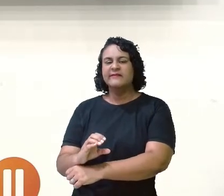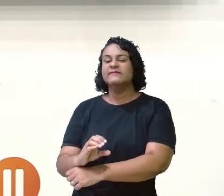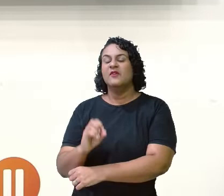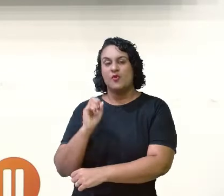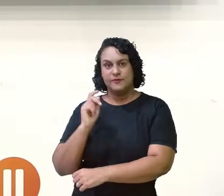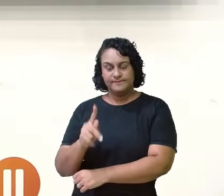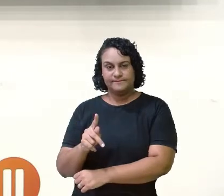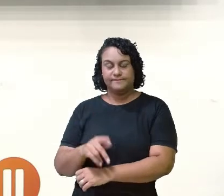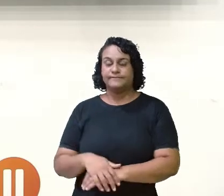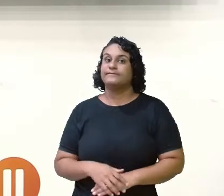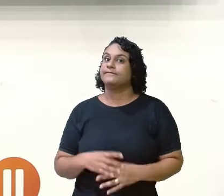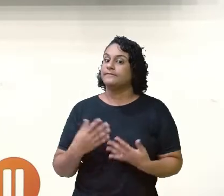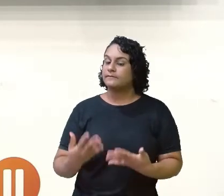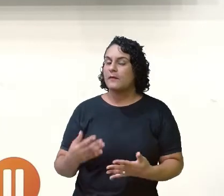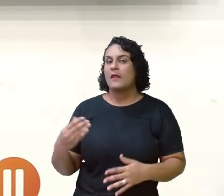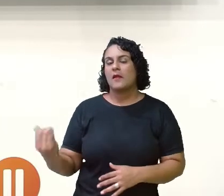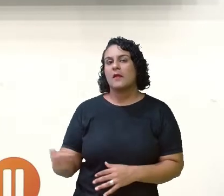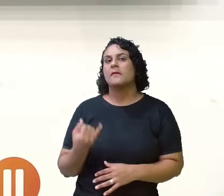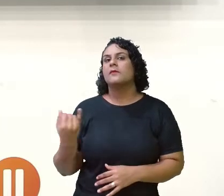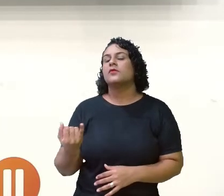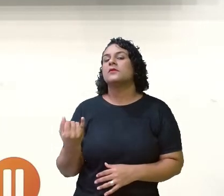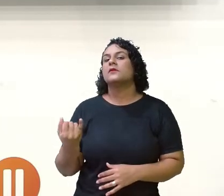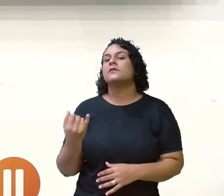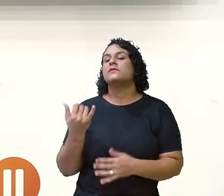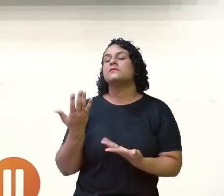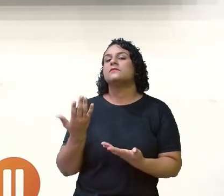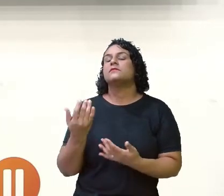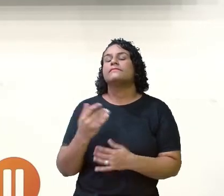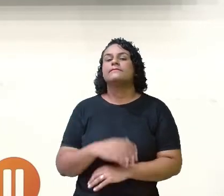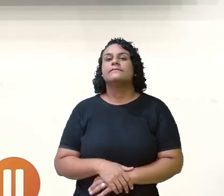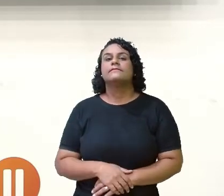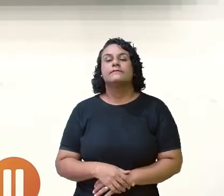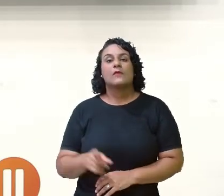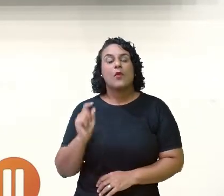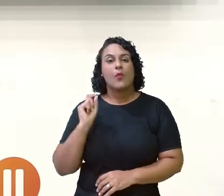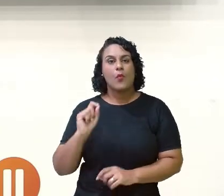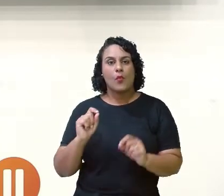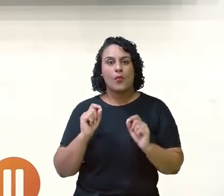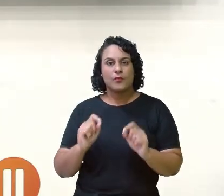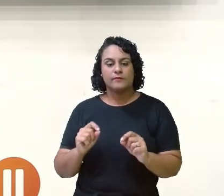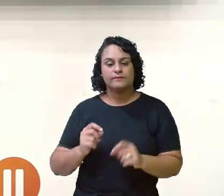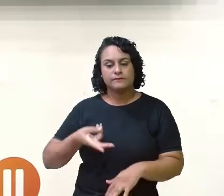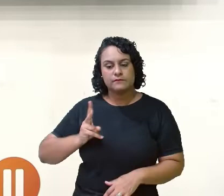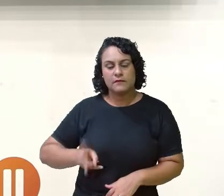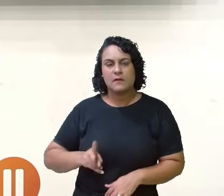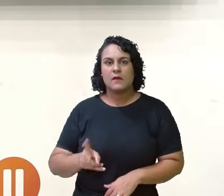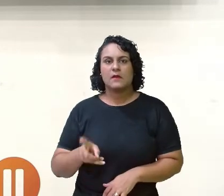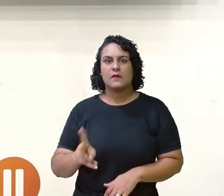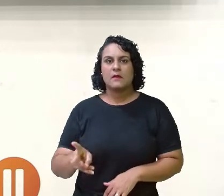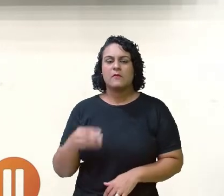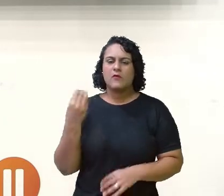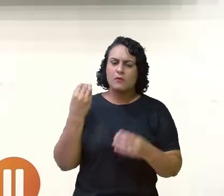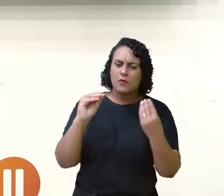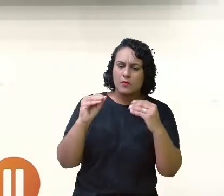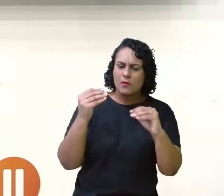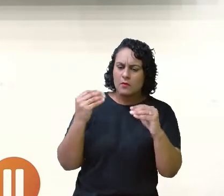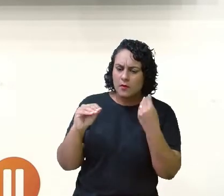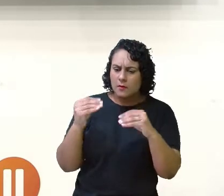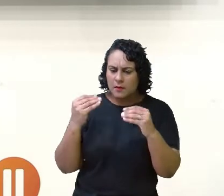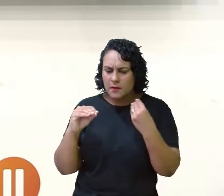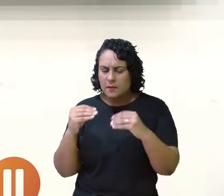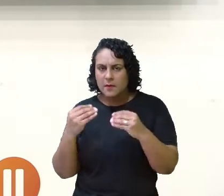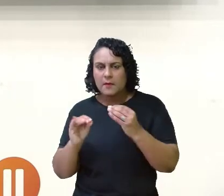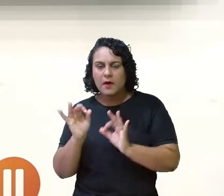Beleza? Uma coisa importante que eu quero dizer para vocês. Sempre quando vocês forem colocar os números